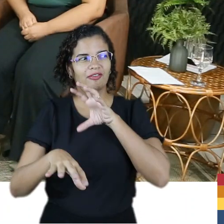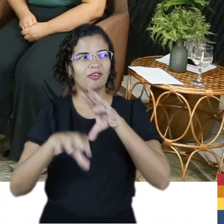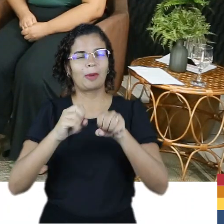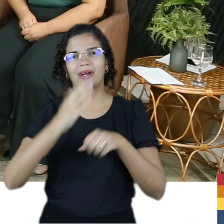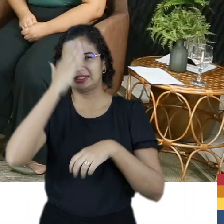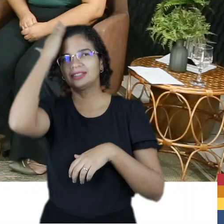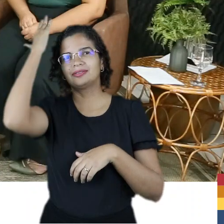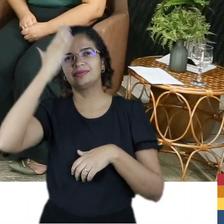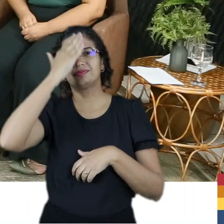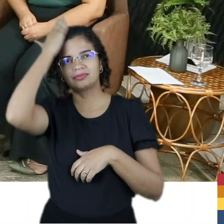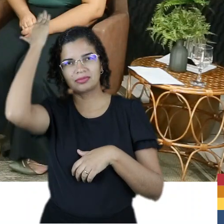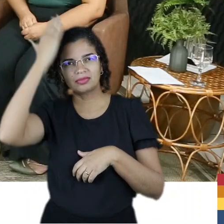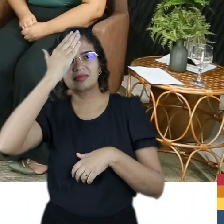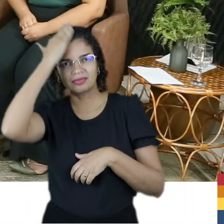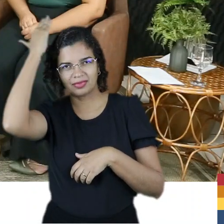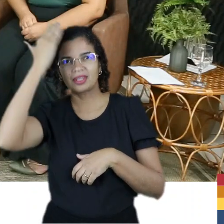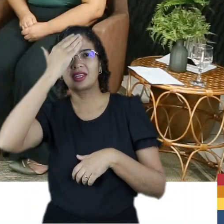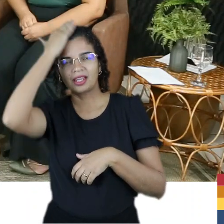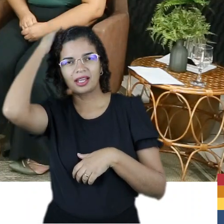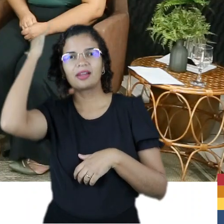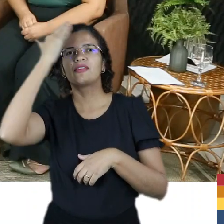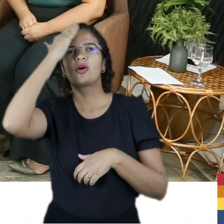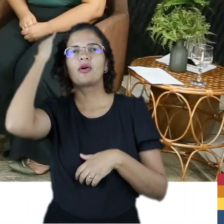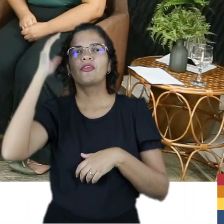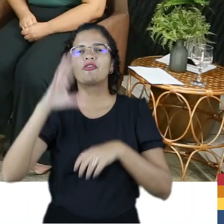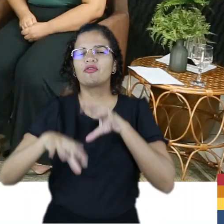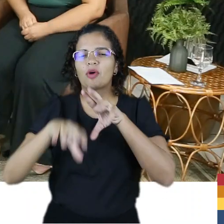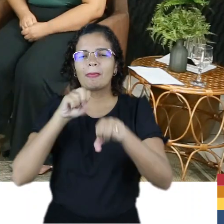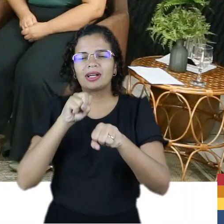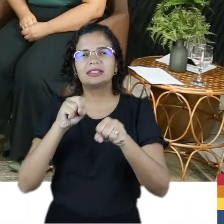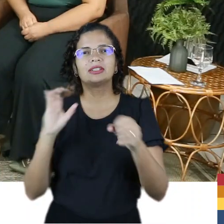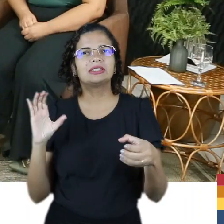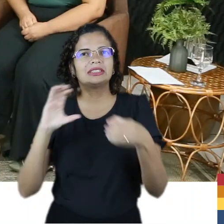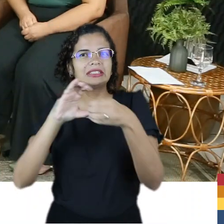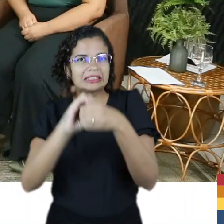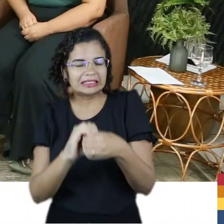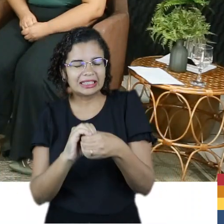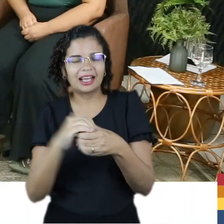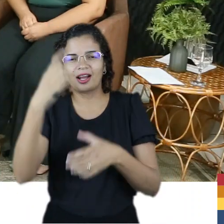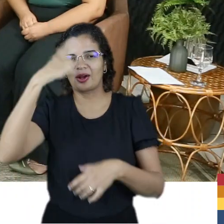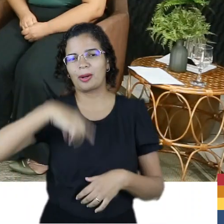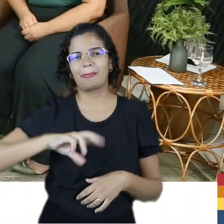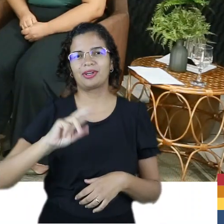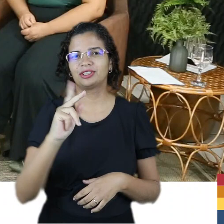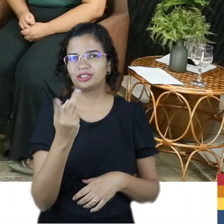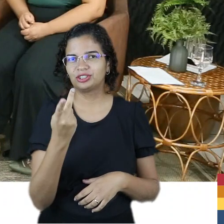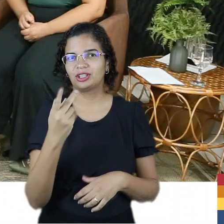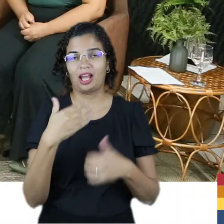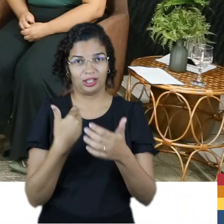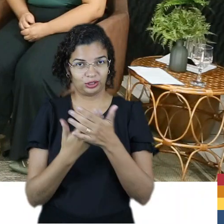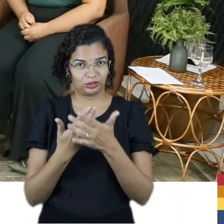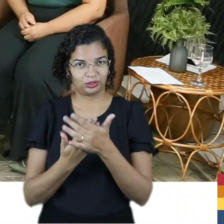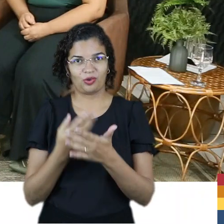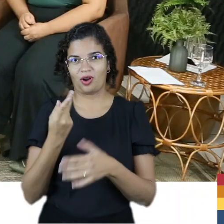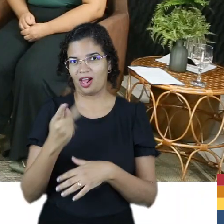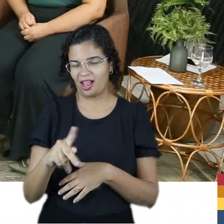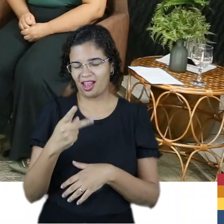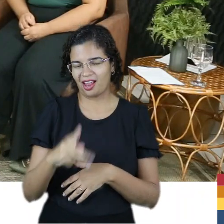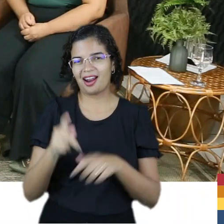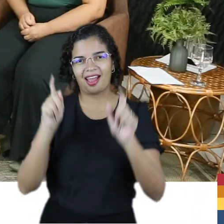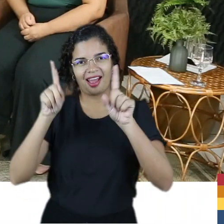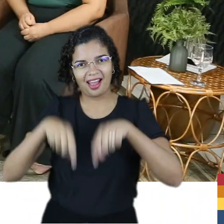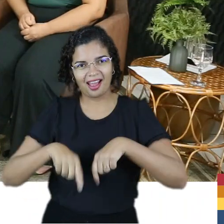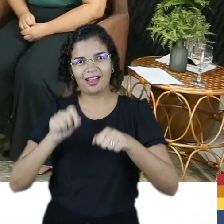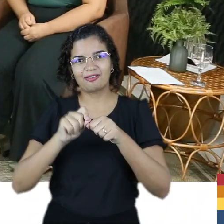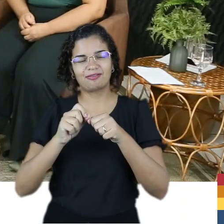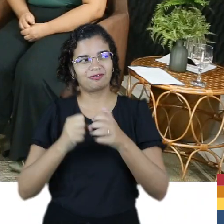formação humana integral capaz de superar essa dicotomia entre trabalho manual e trabalho intelectual seria